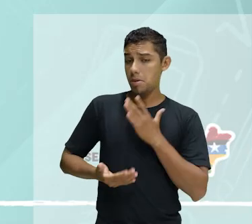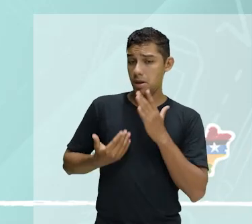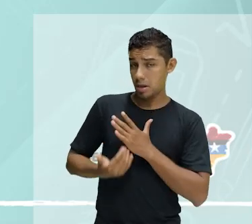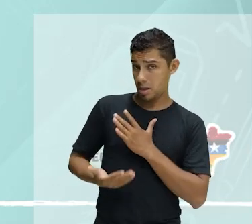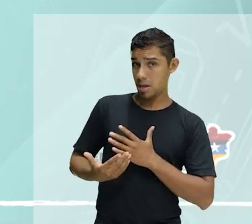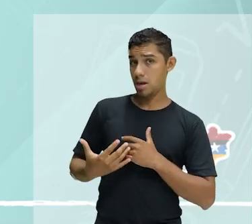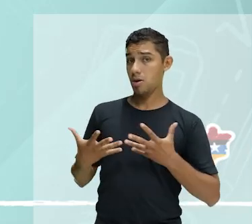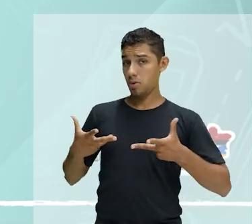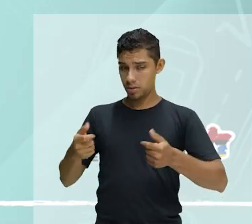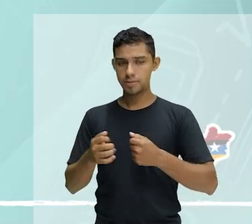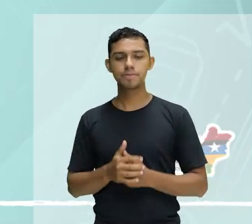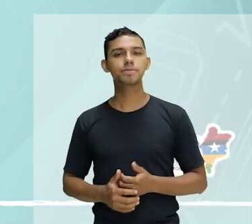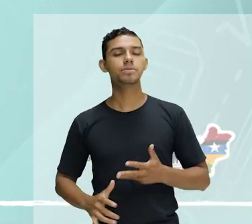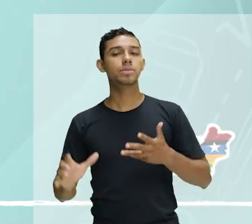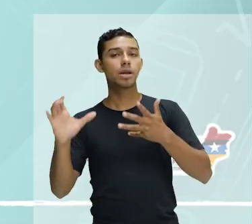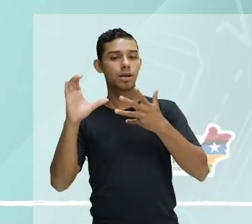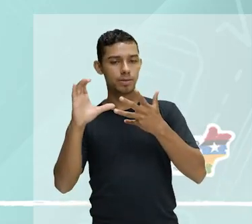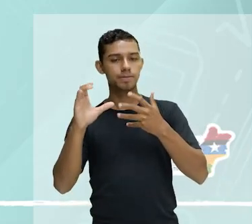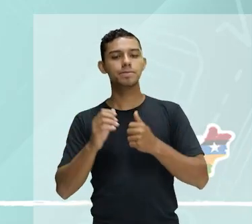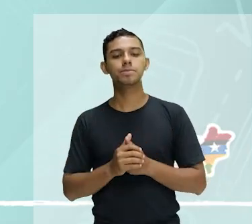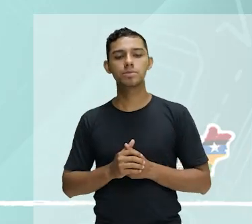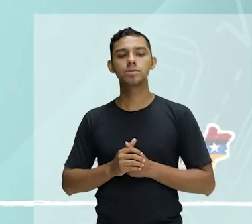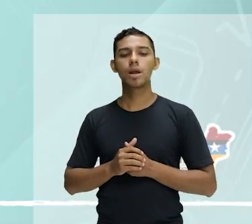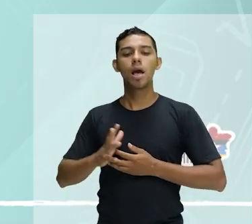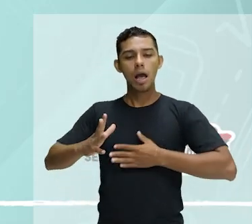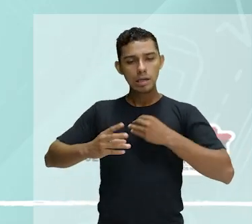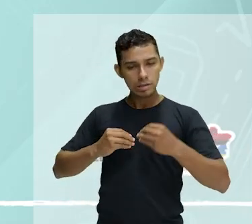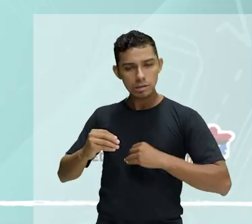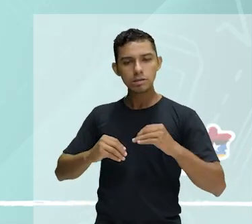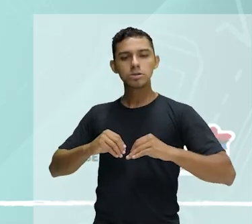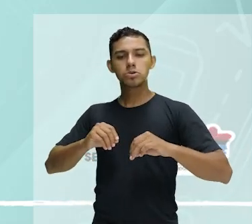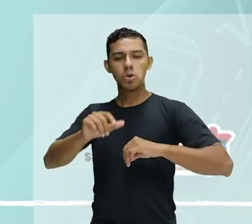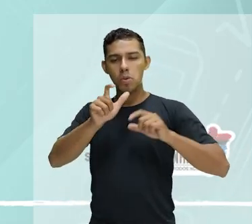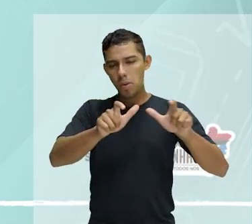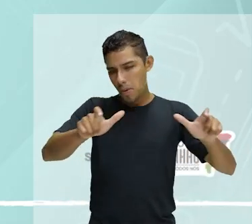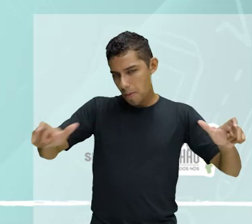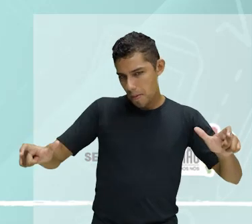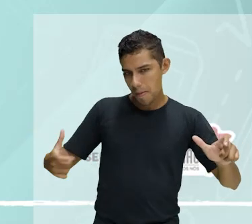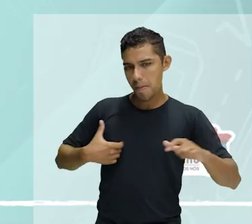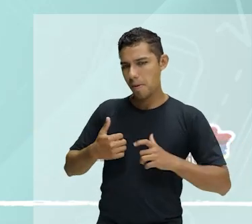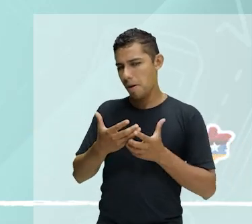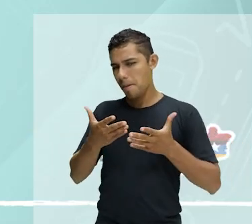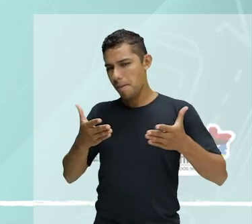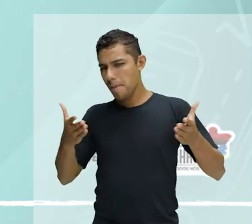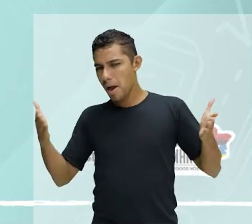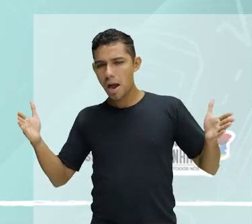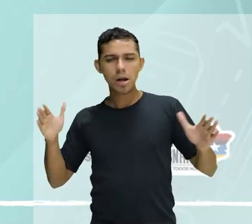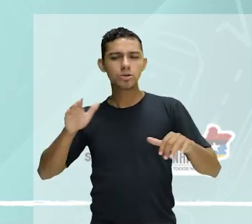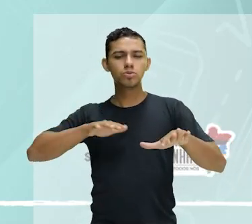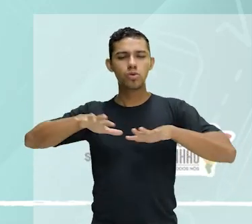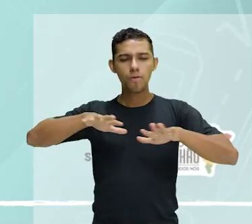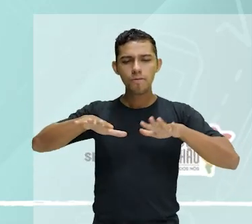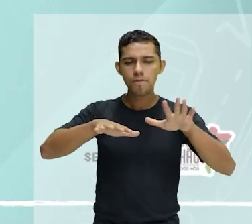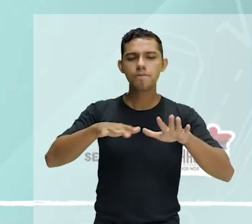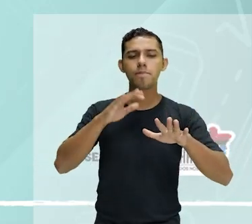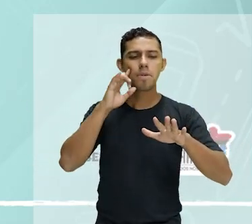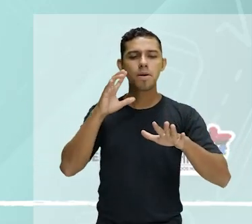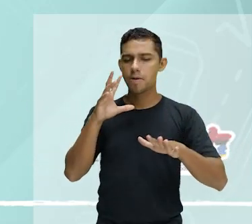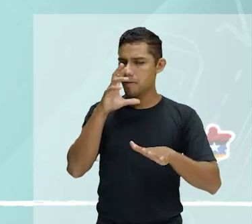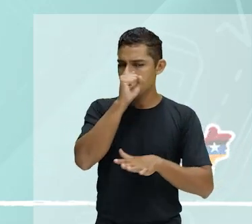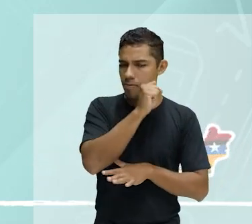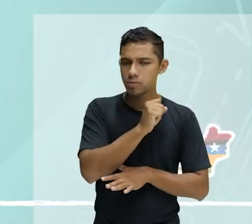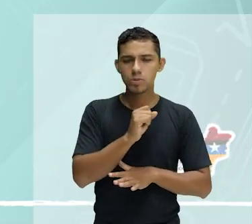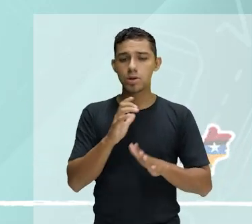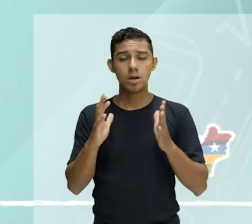C. A flexibilidade que permite a amplitude máxima de um movimento em uma ou mais articulações sem